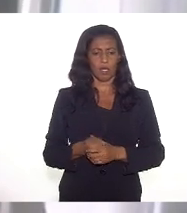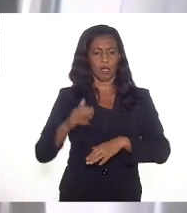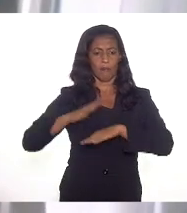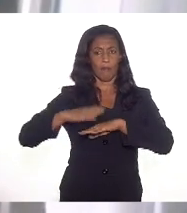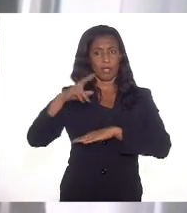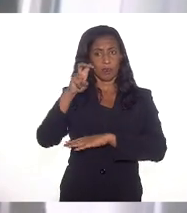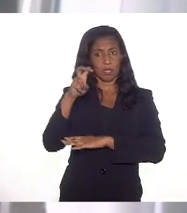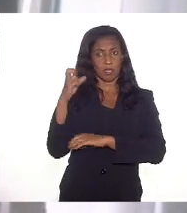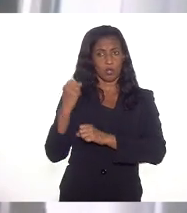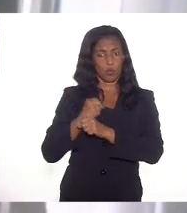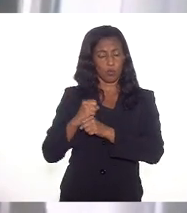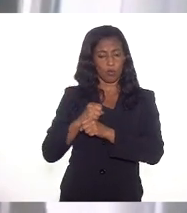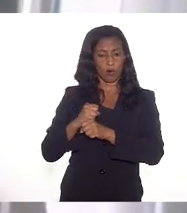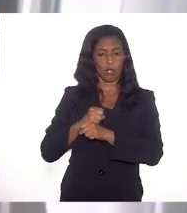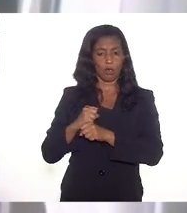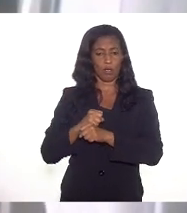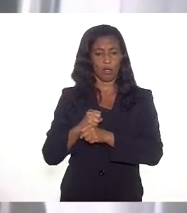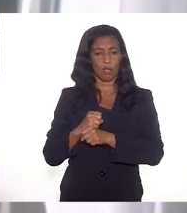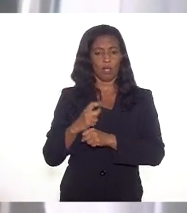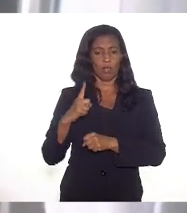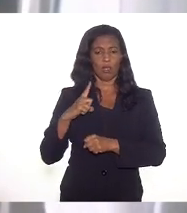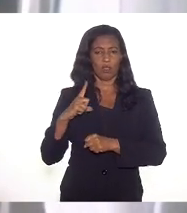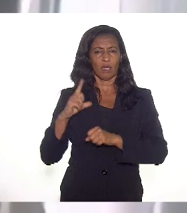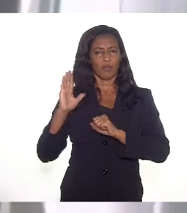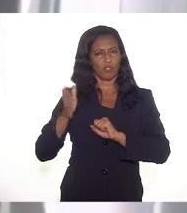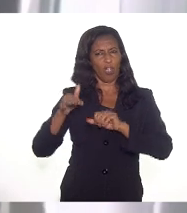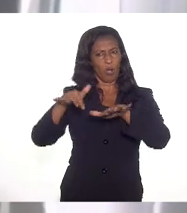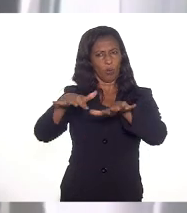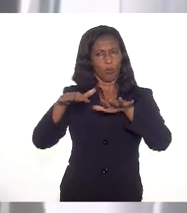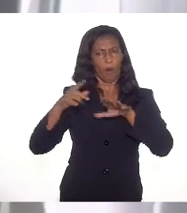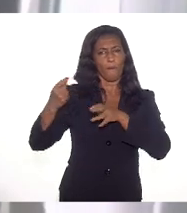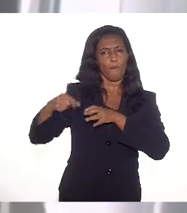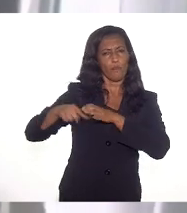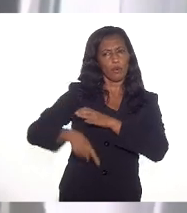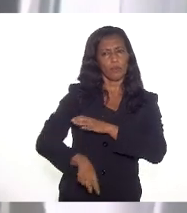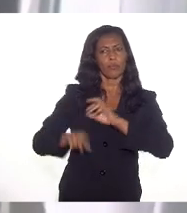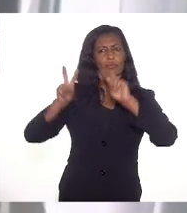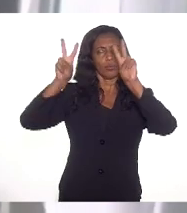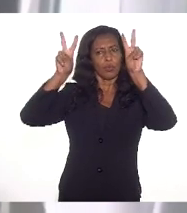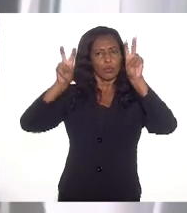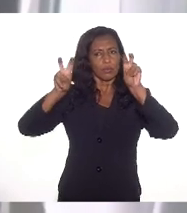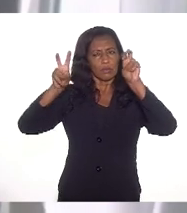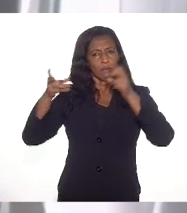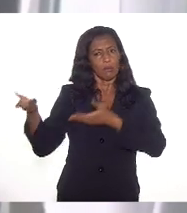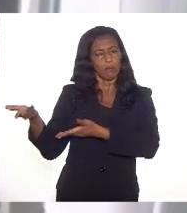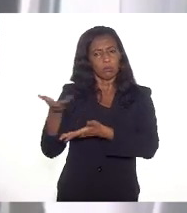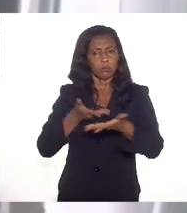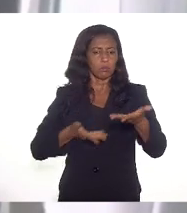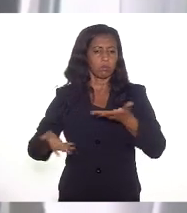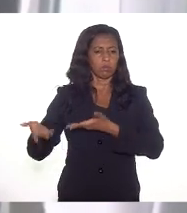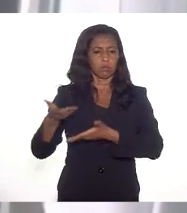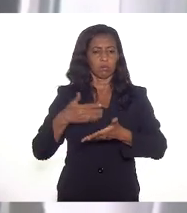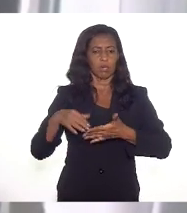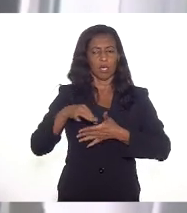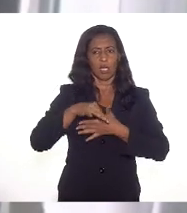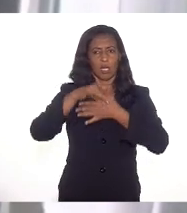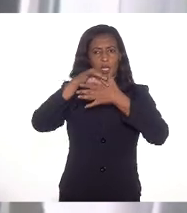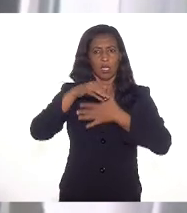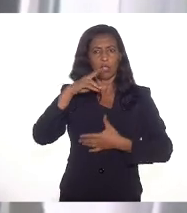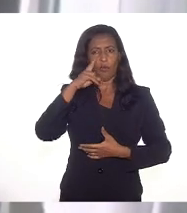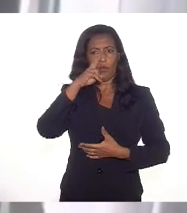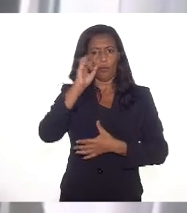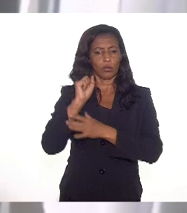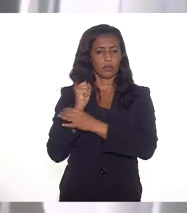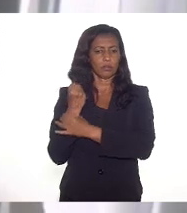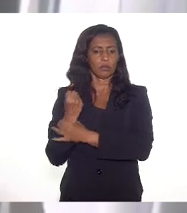de 5 anos, que teve uma recente audiência que aprofundou o tema com a participação de representantes das forças de